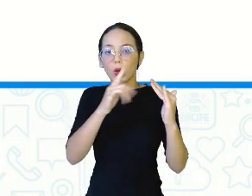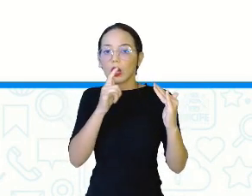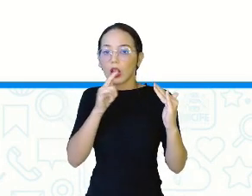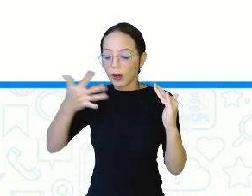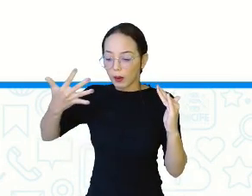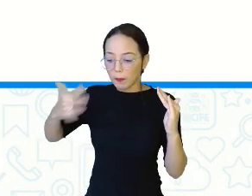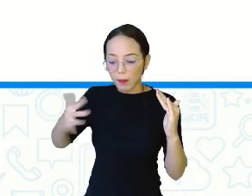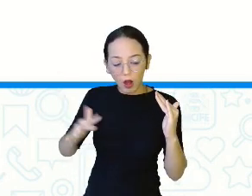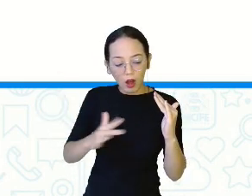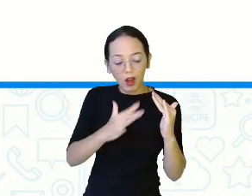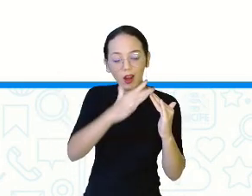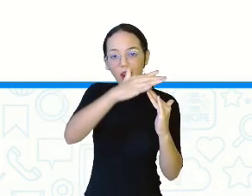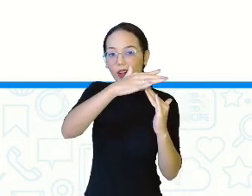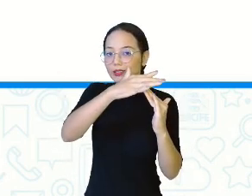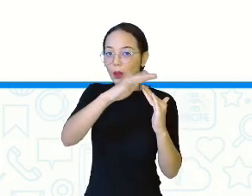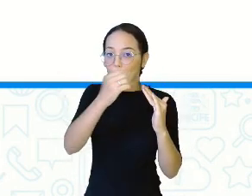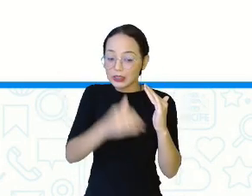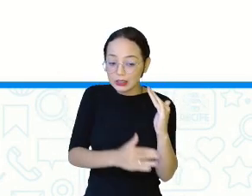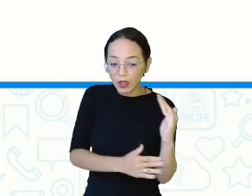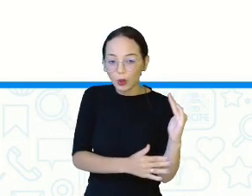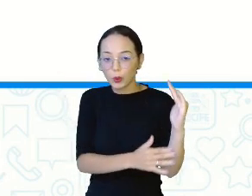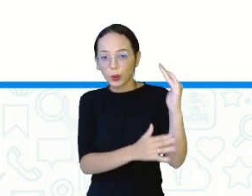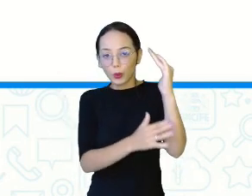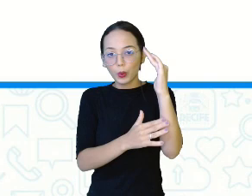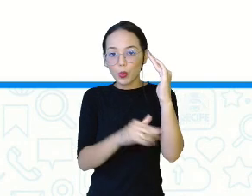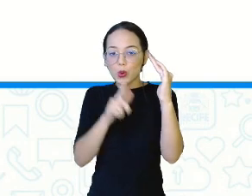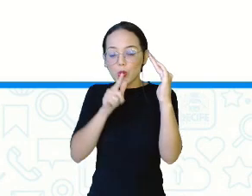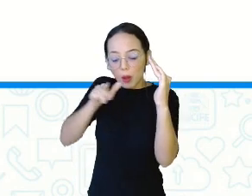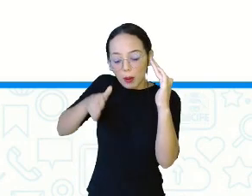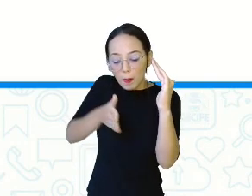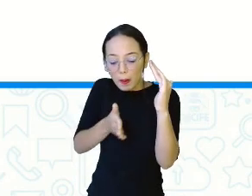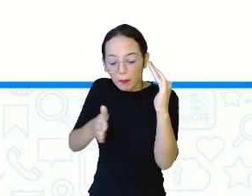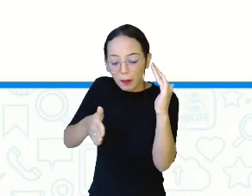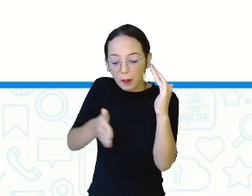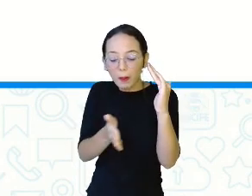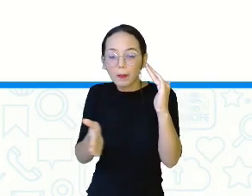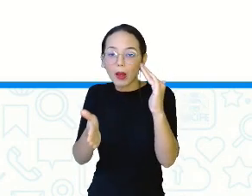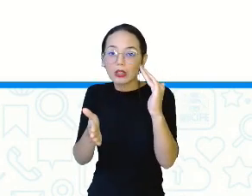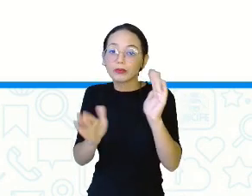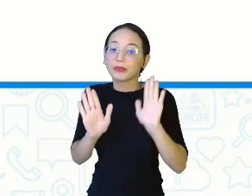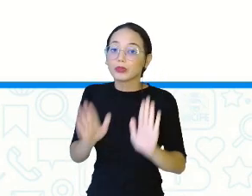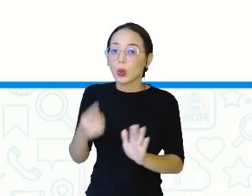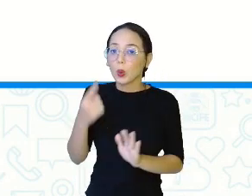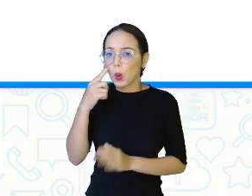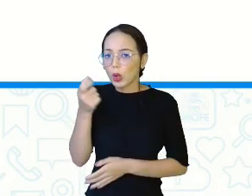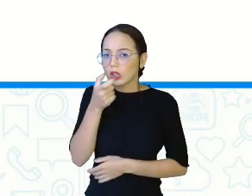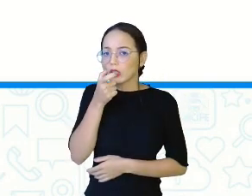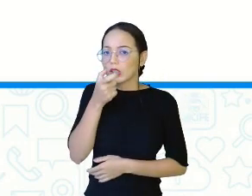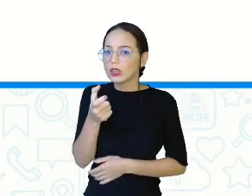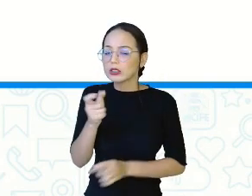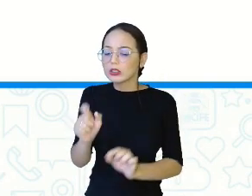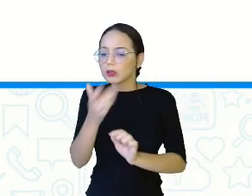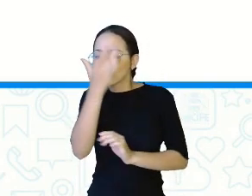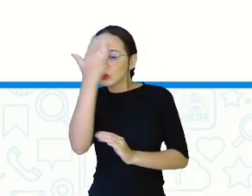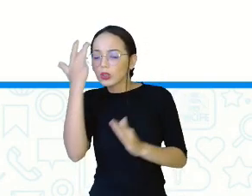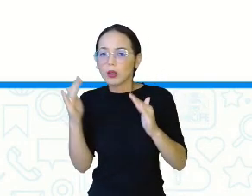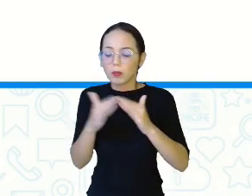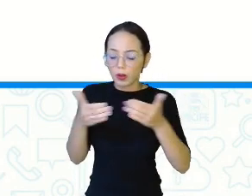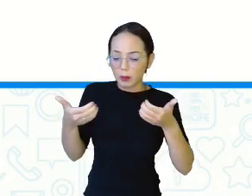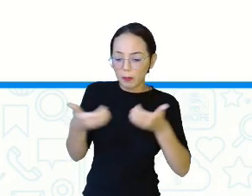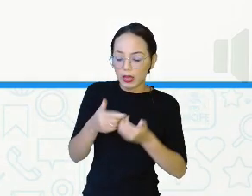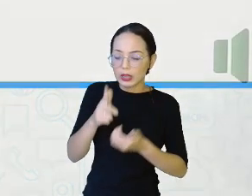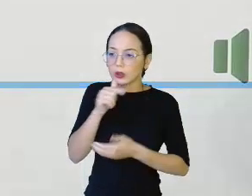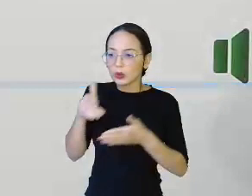invadidas pelas águas dos rios durante as enchentes. Então, veja que coisa interessante. Quem mora próximo a